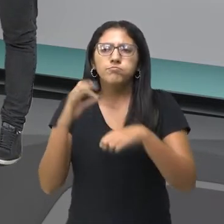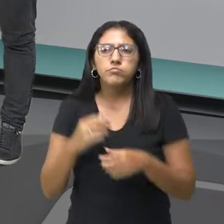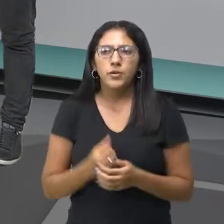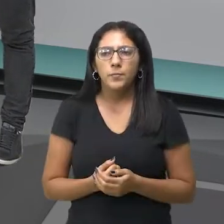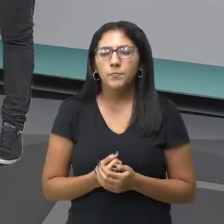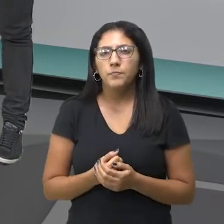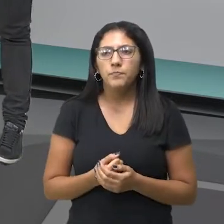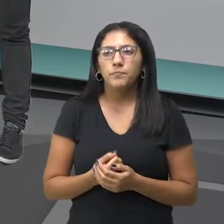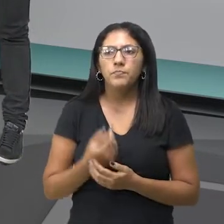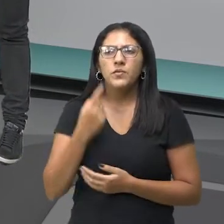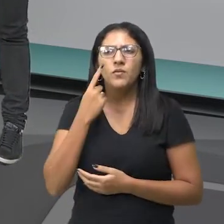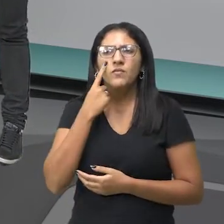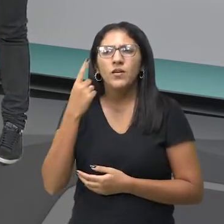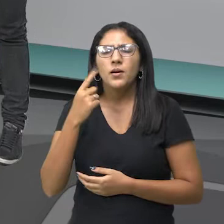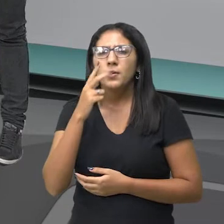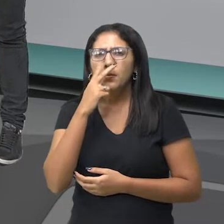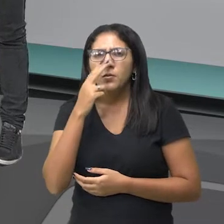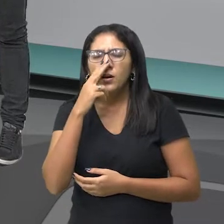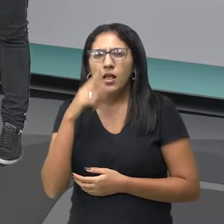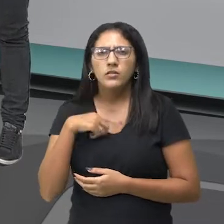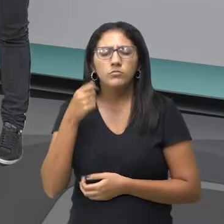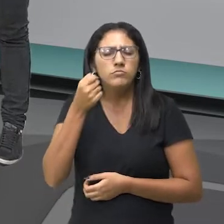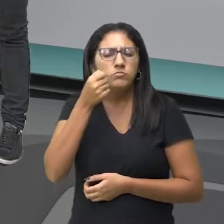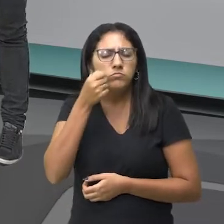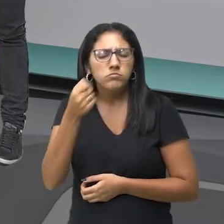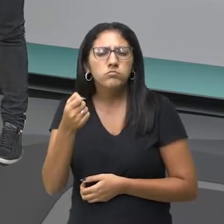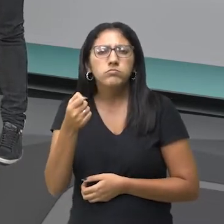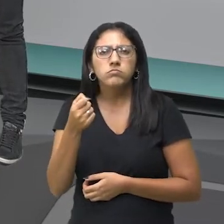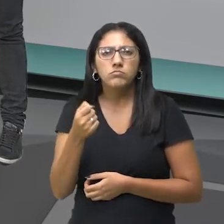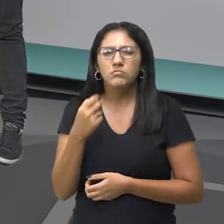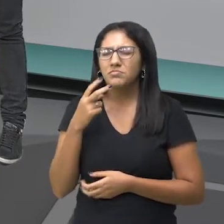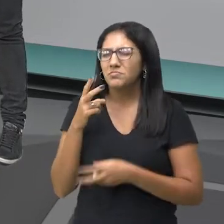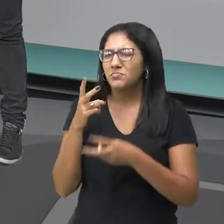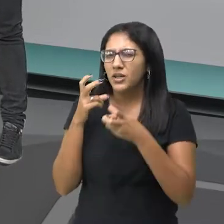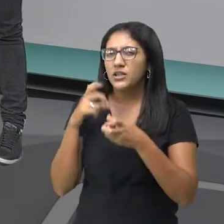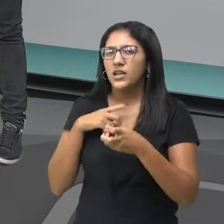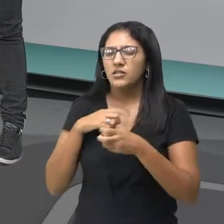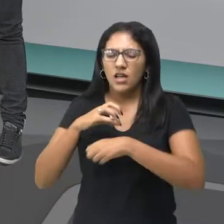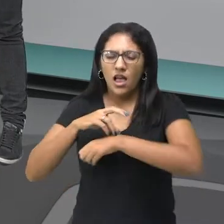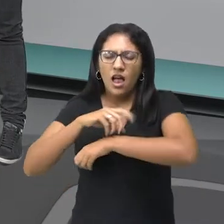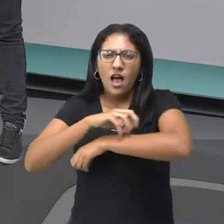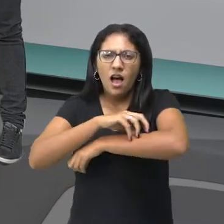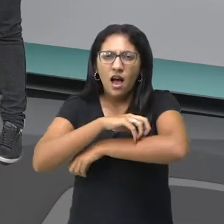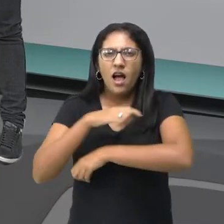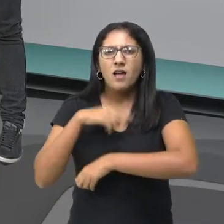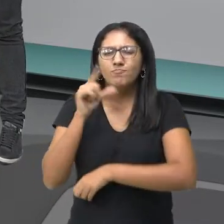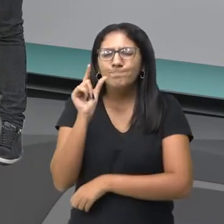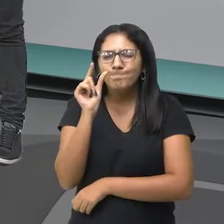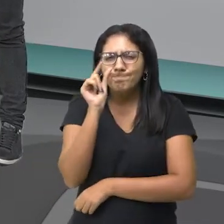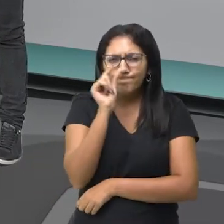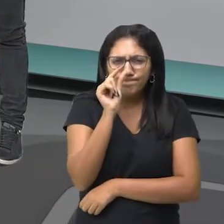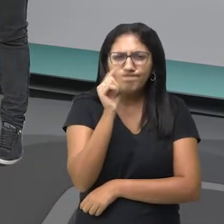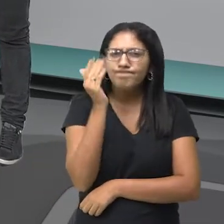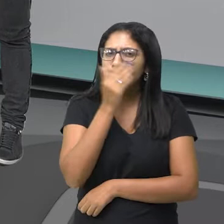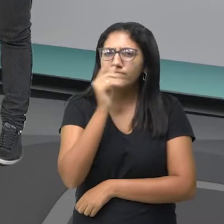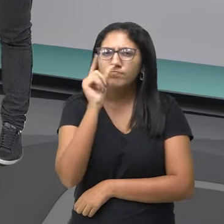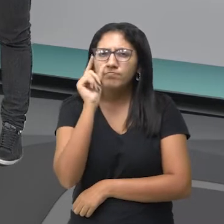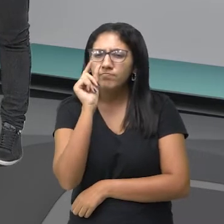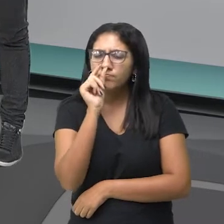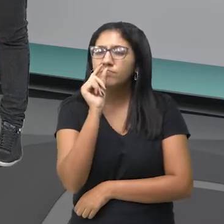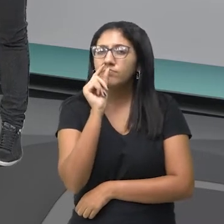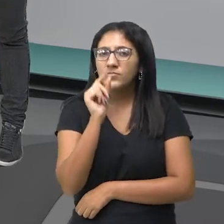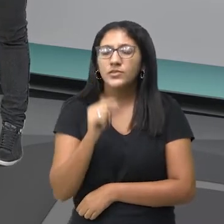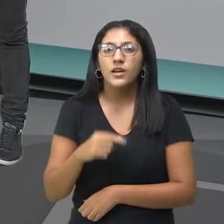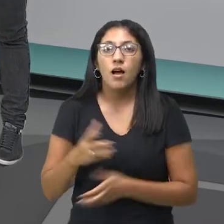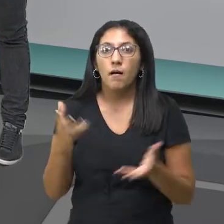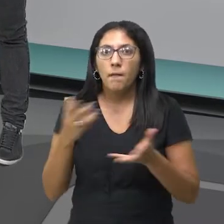movimento tipo de uma lupa, de um zoom, ok? Percebe que a aranha é um animal muito pequeno. Então, para se destacar